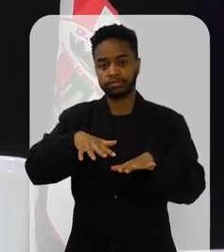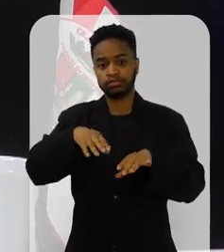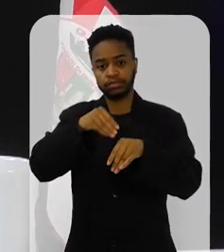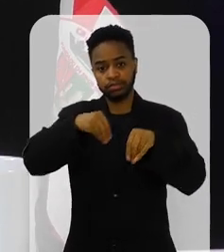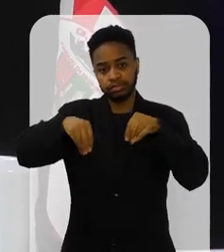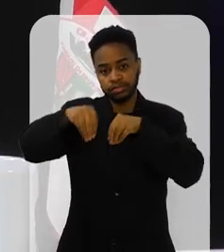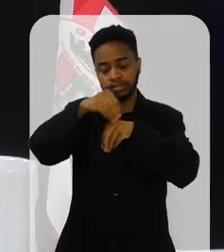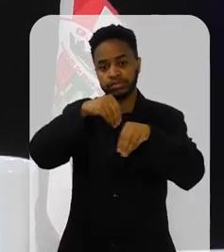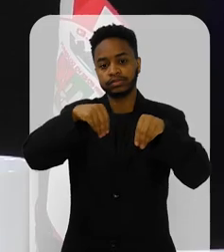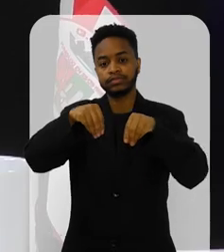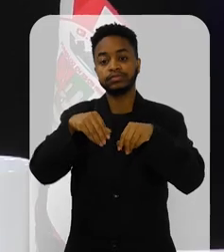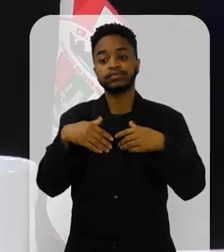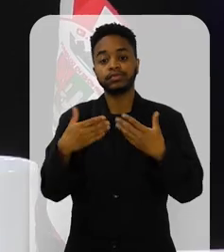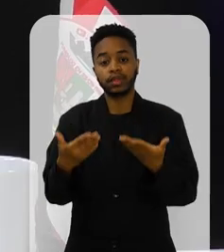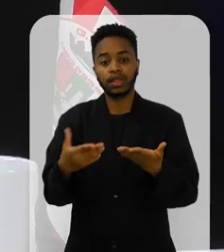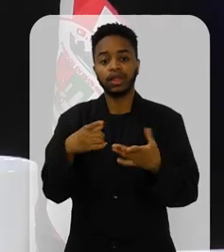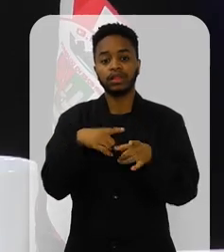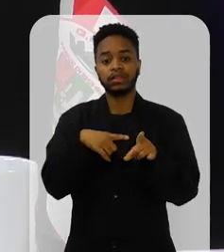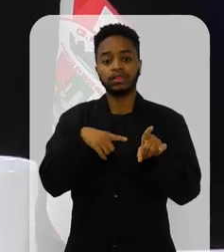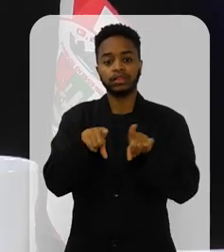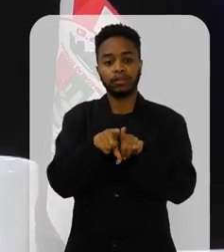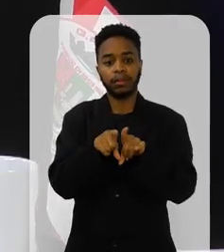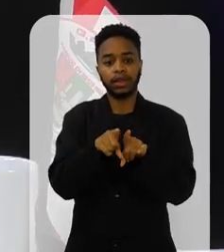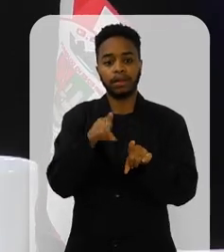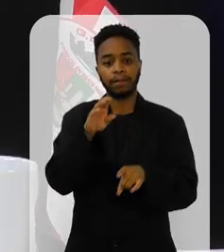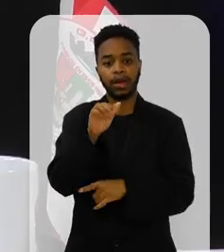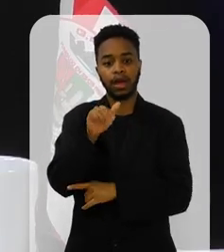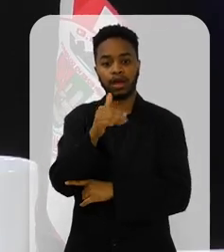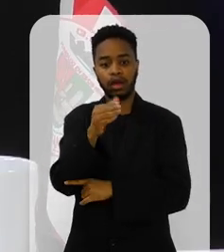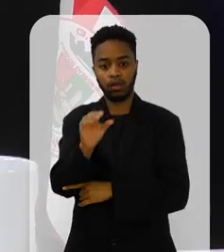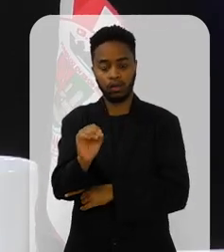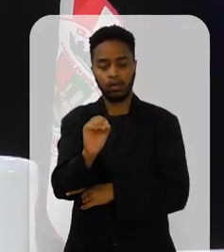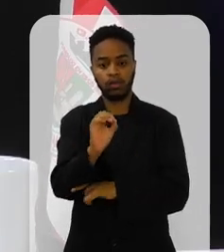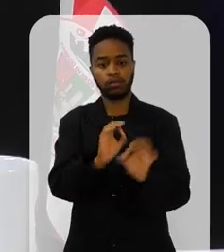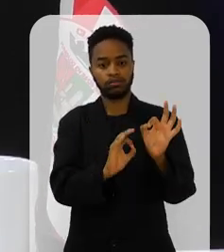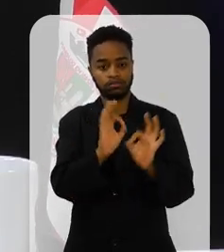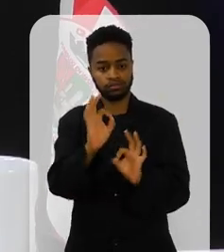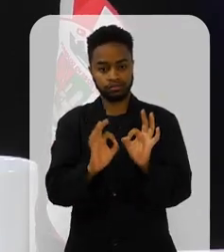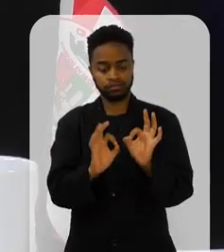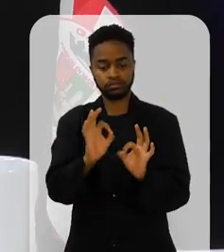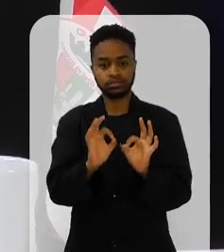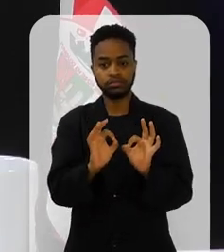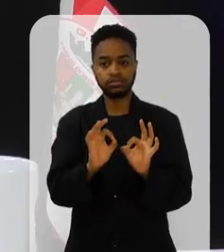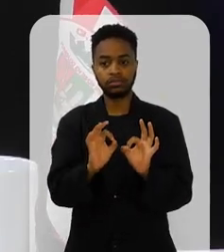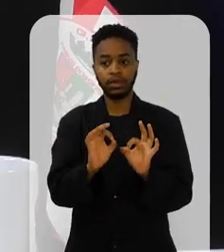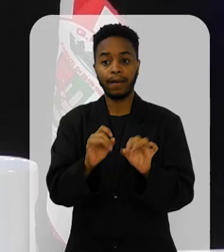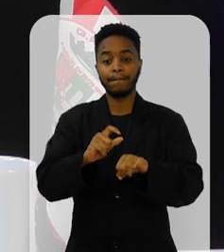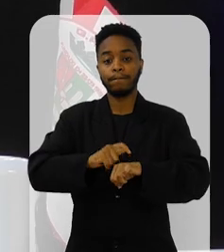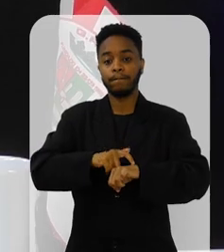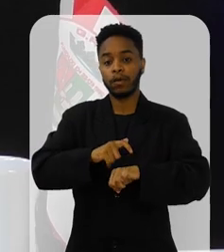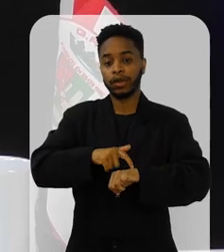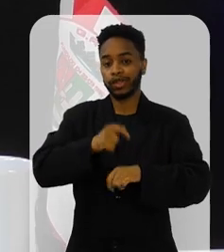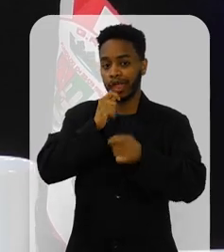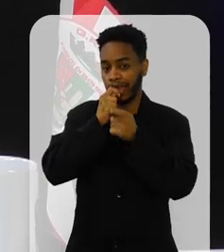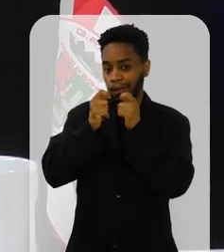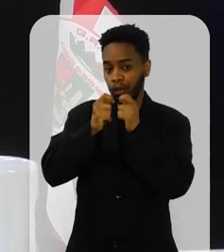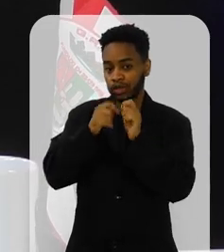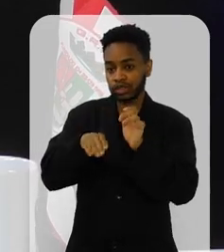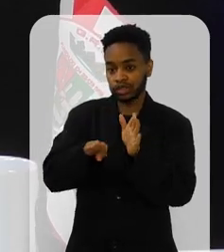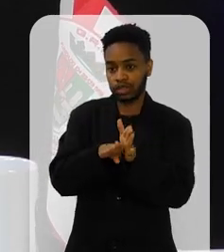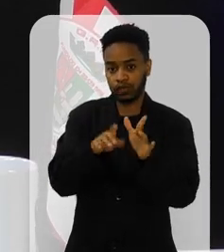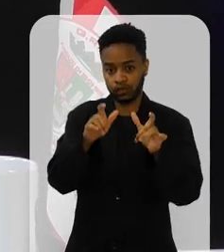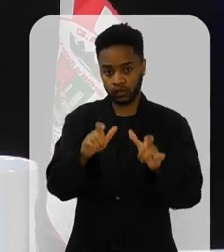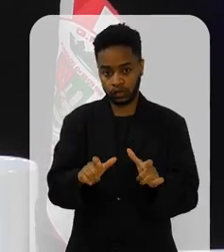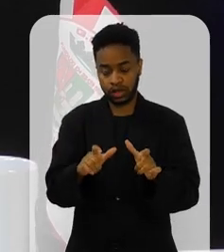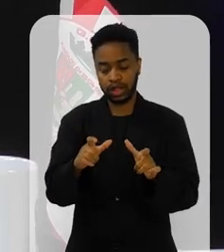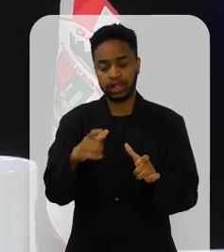tudo no barracão que foi mostrado aqui na Aníbal Benévolo. Quando os repórteres iam lá, achava,